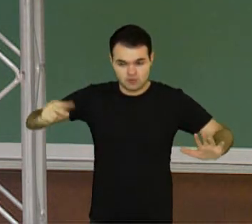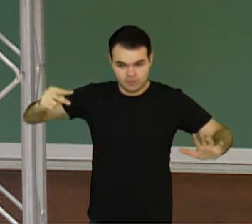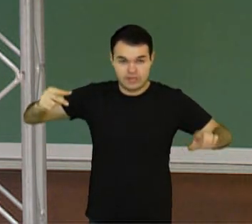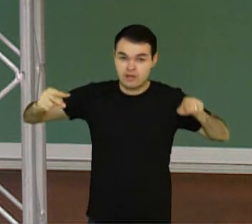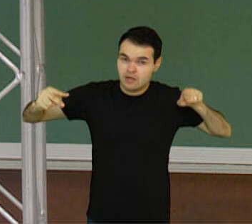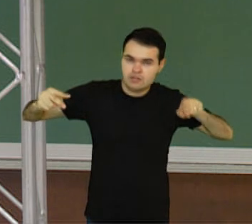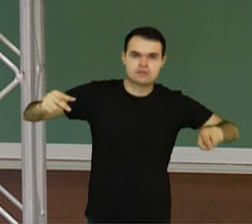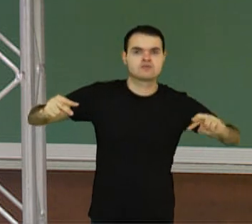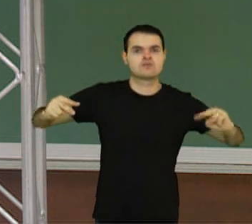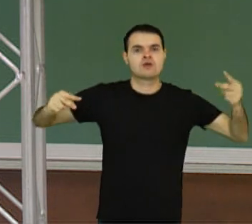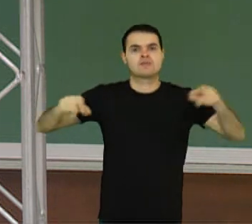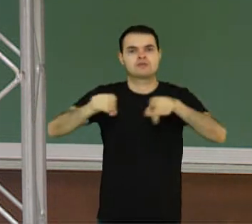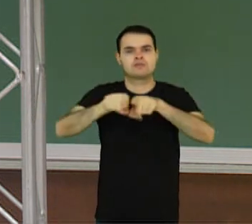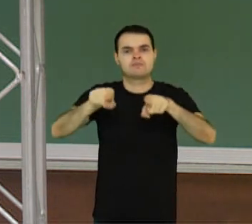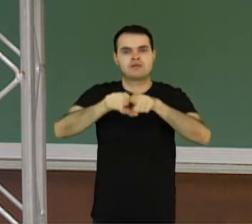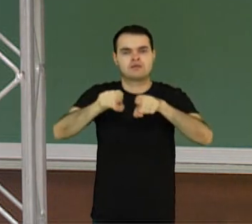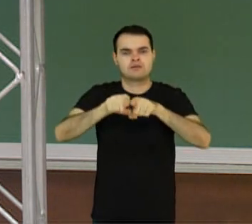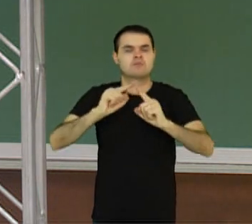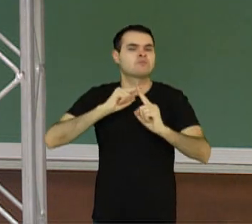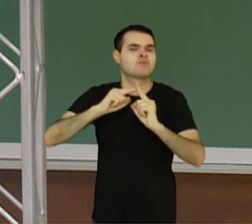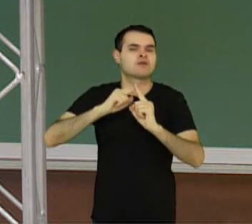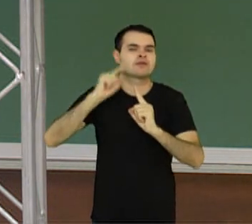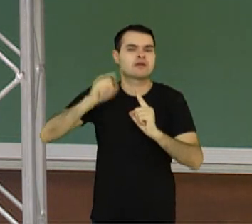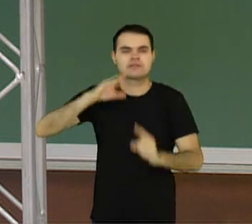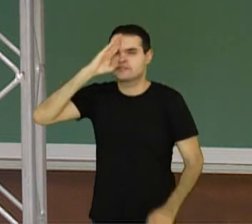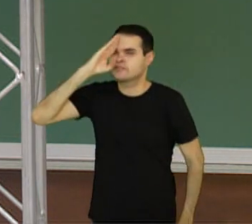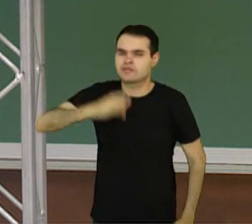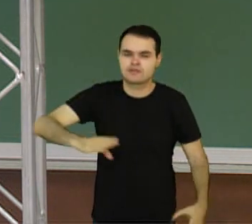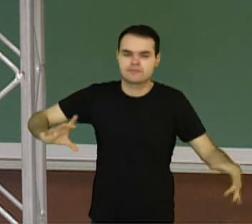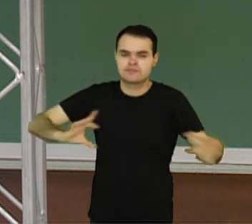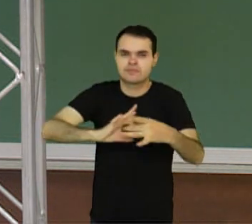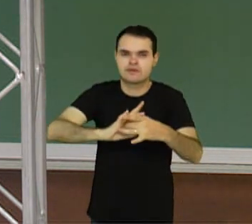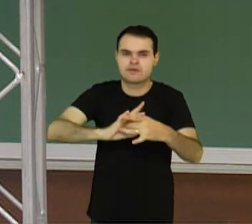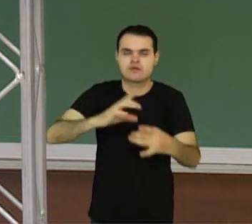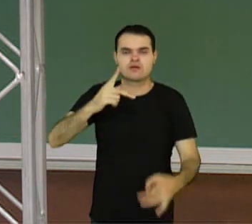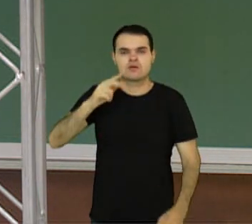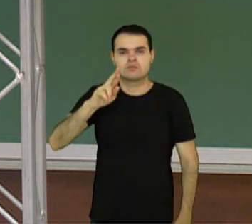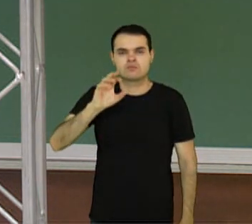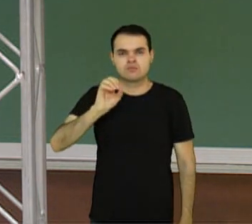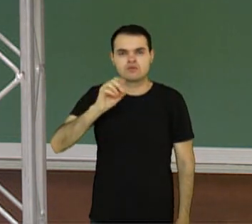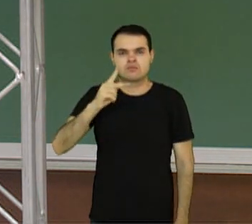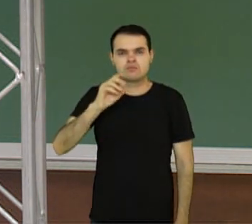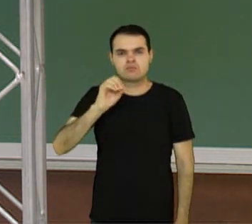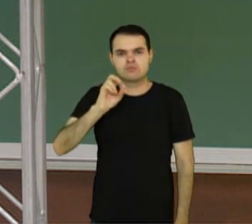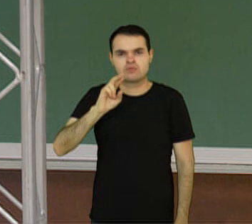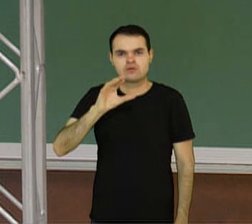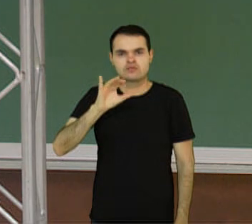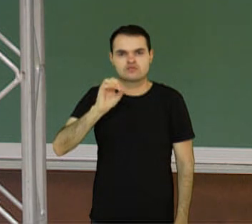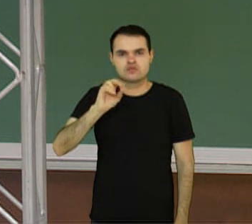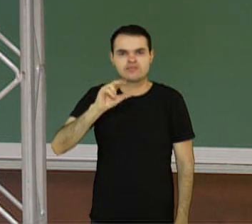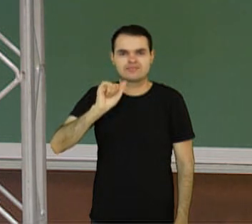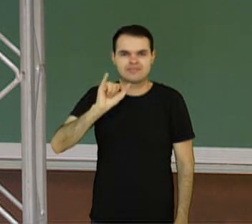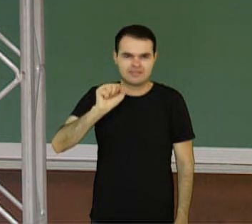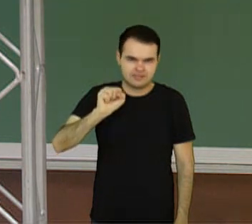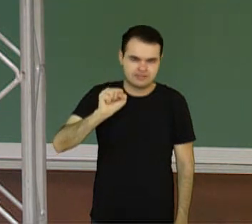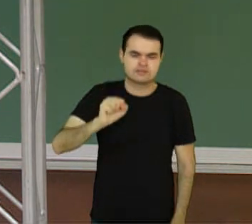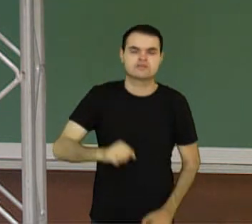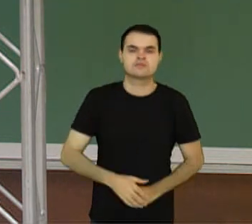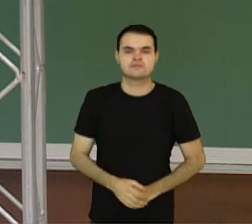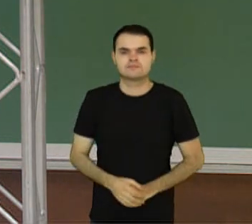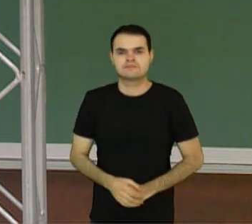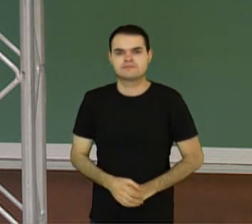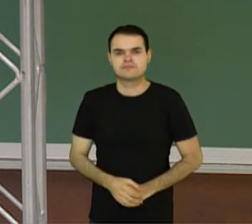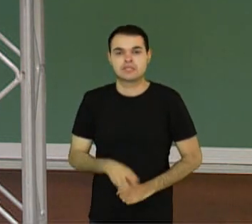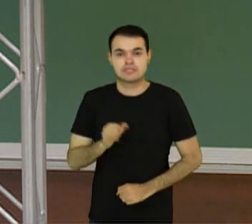também dobra, porque nesse caso elas são diretamente proporcionais. Se ela